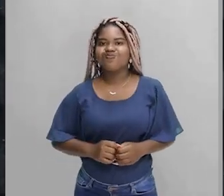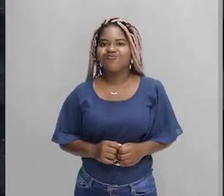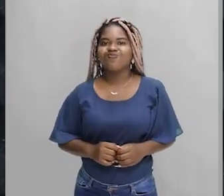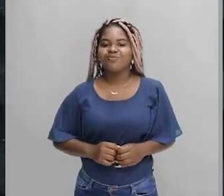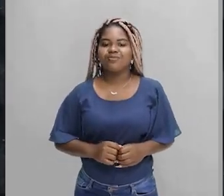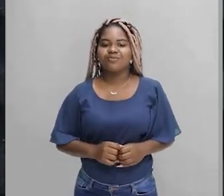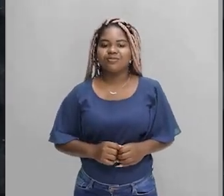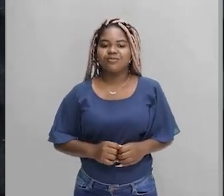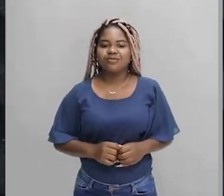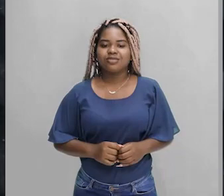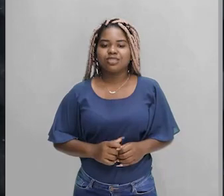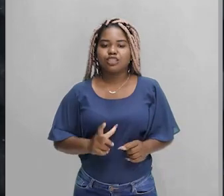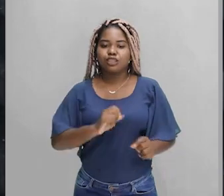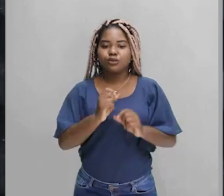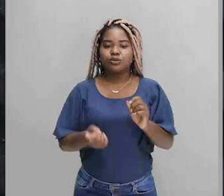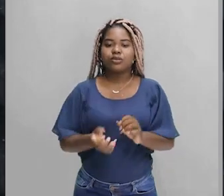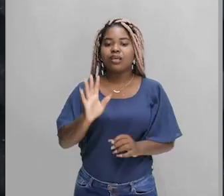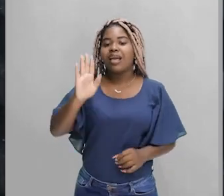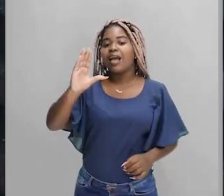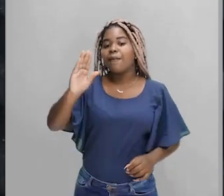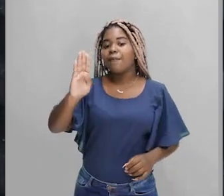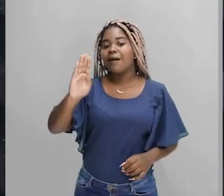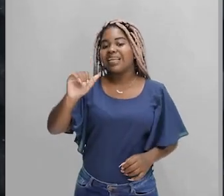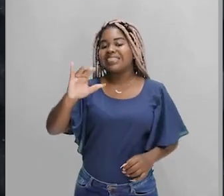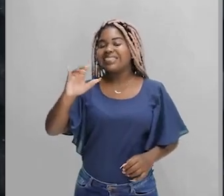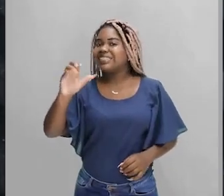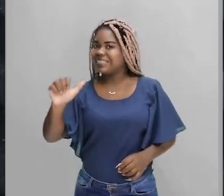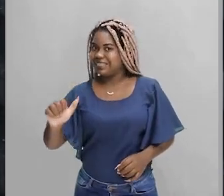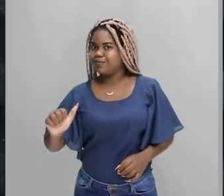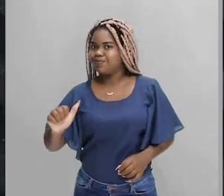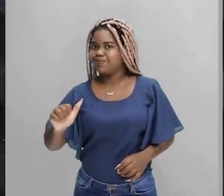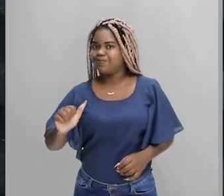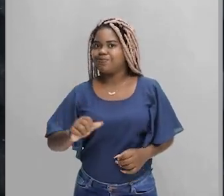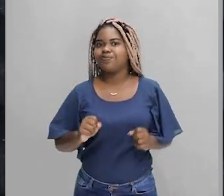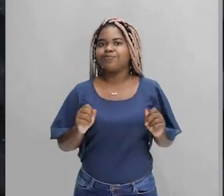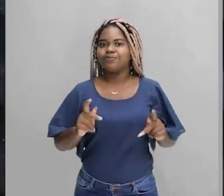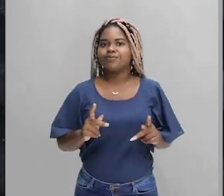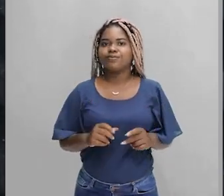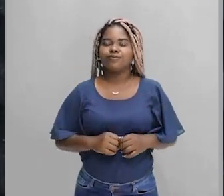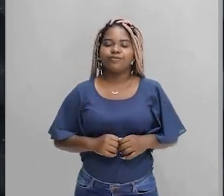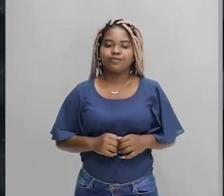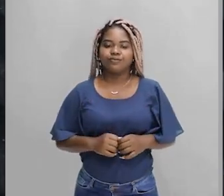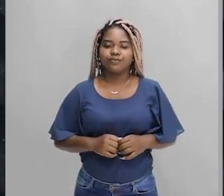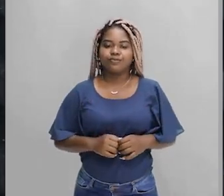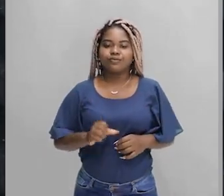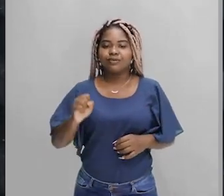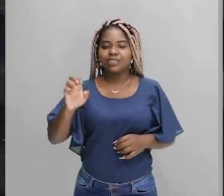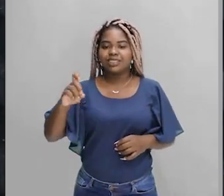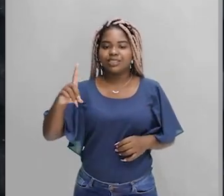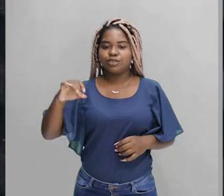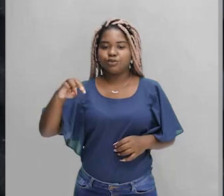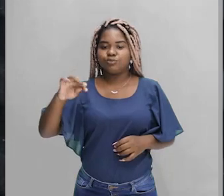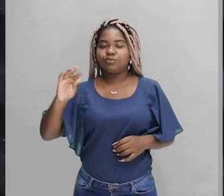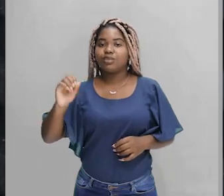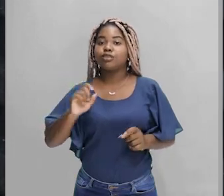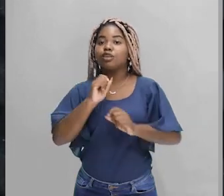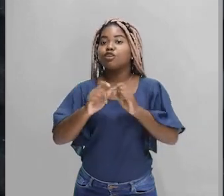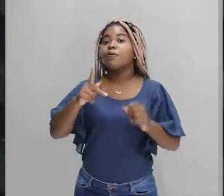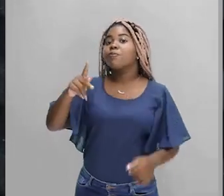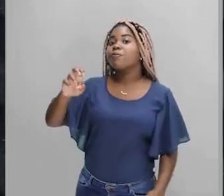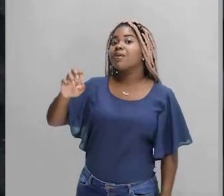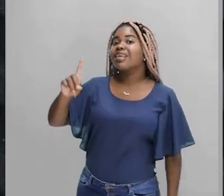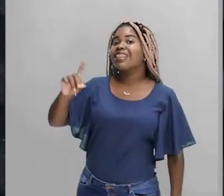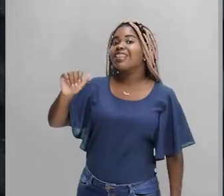sedimentos que vão formar as chamadas bacias sedimentares, tá certo? Ou seja, sedimento vem de pedaço de outras